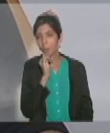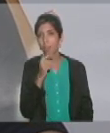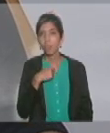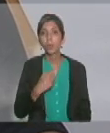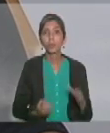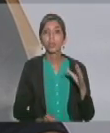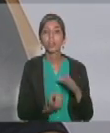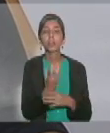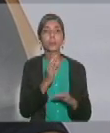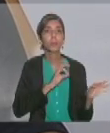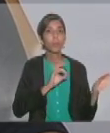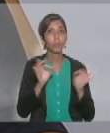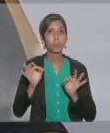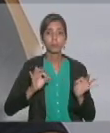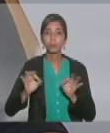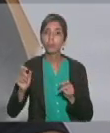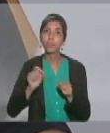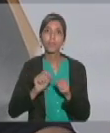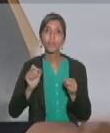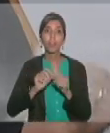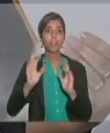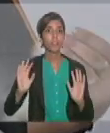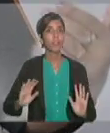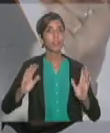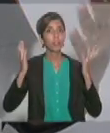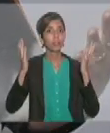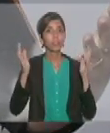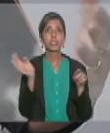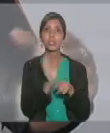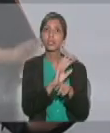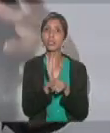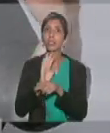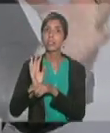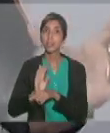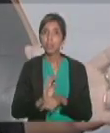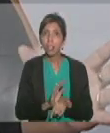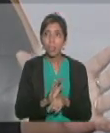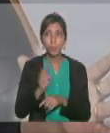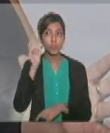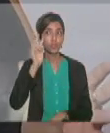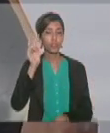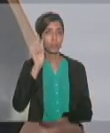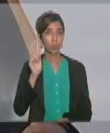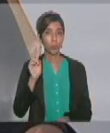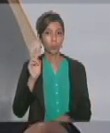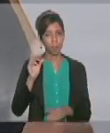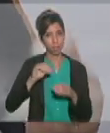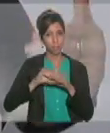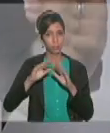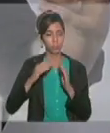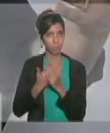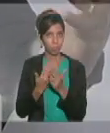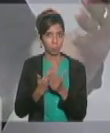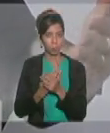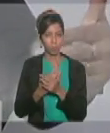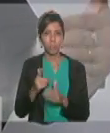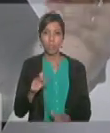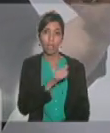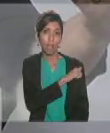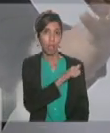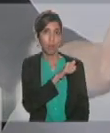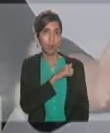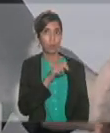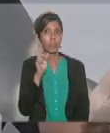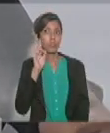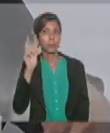exemplo. Você cria um projeto de fazer um festival de cinema de filmes de história na sua escola. Então, um aluno vai